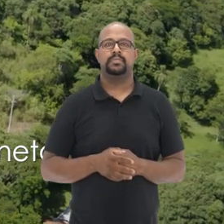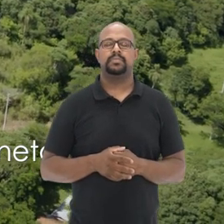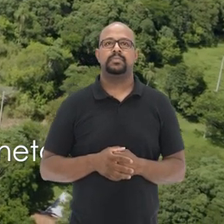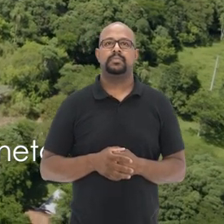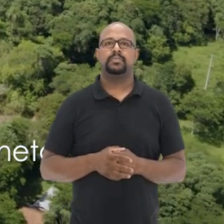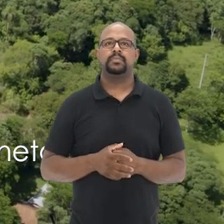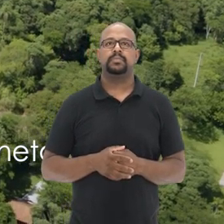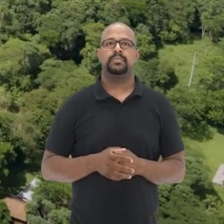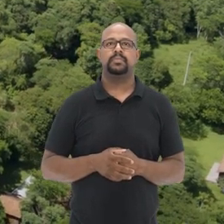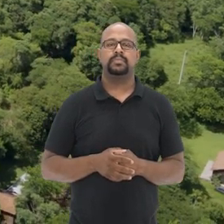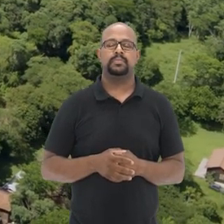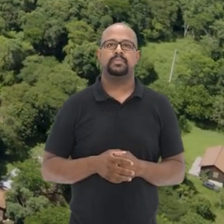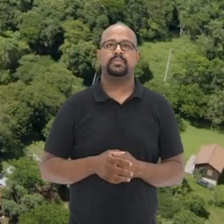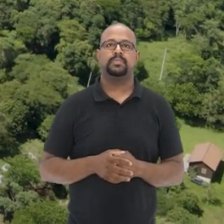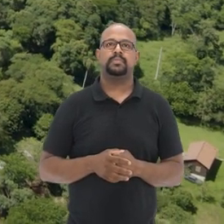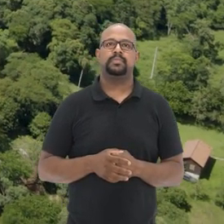Gatuna em cron pi,